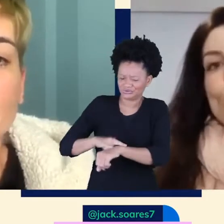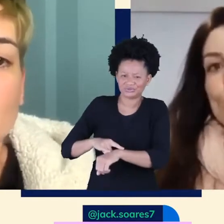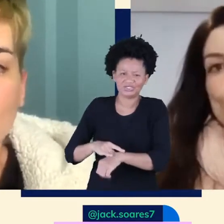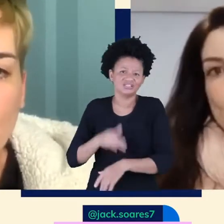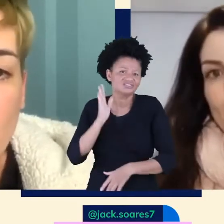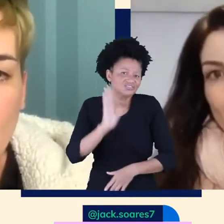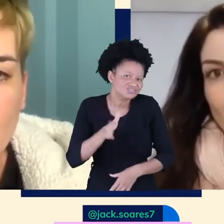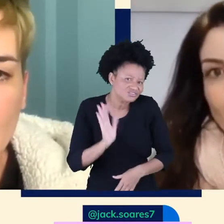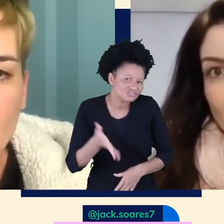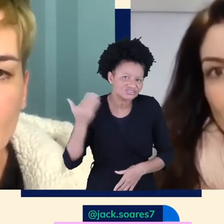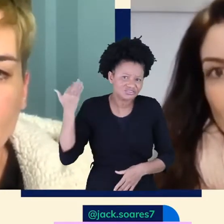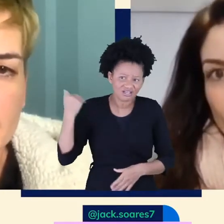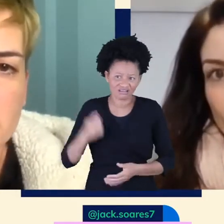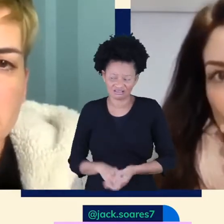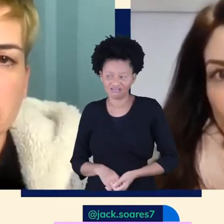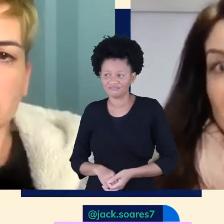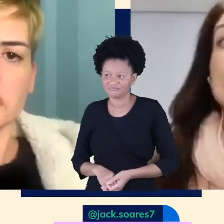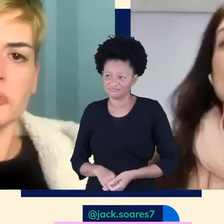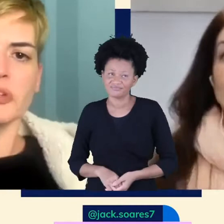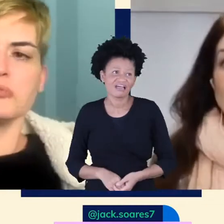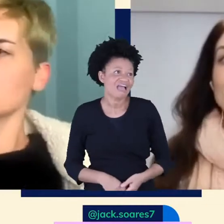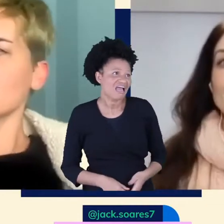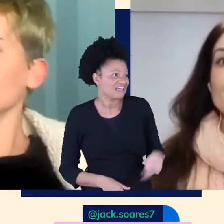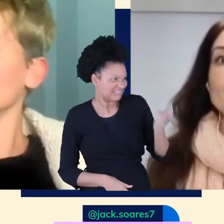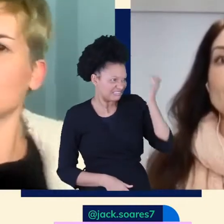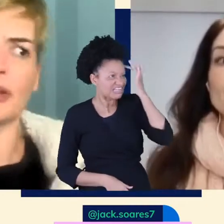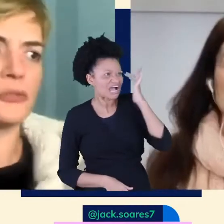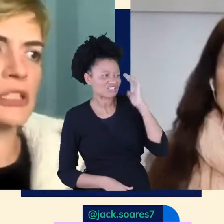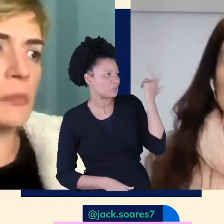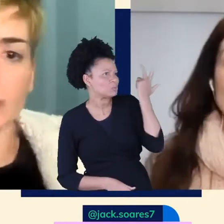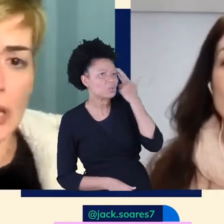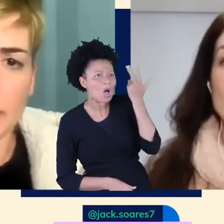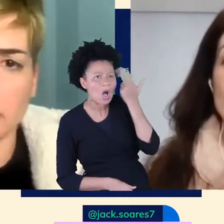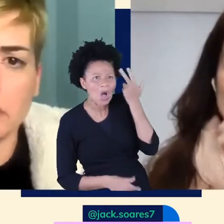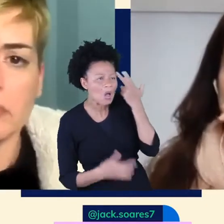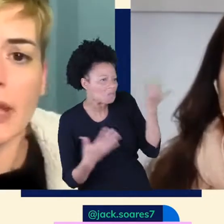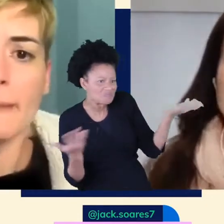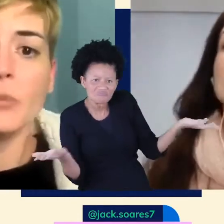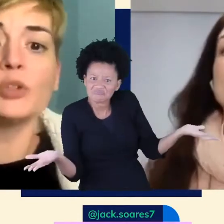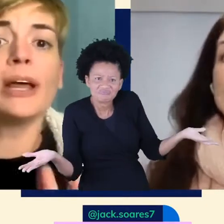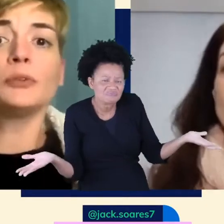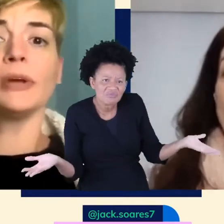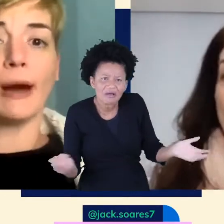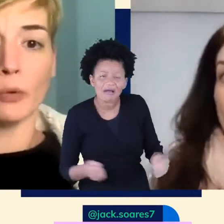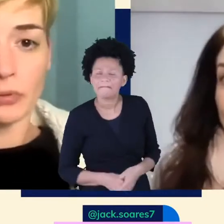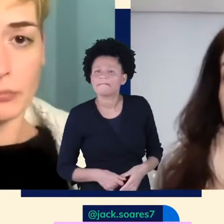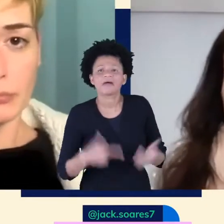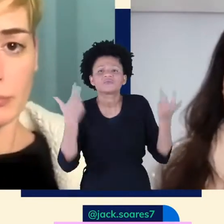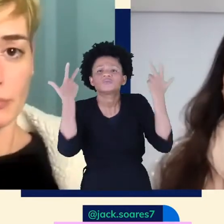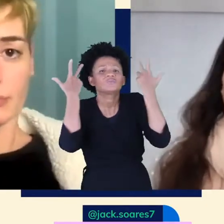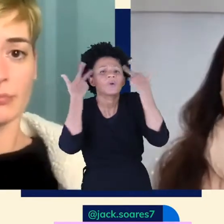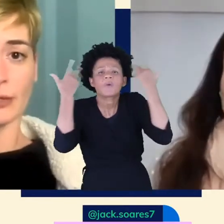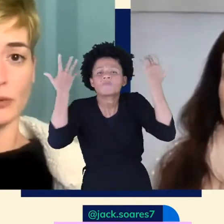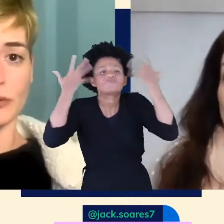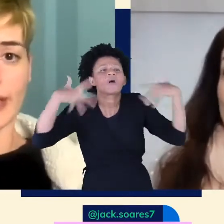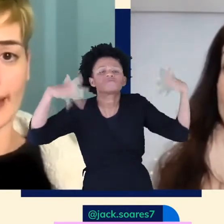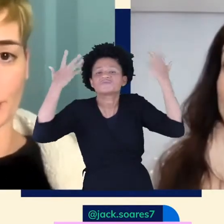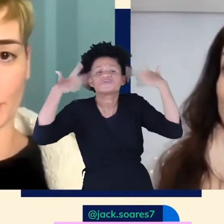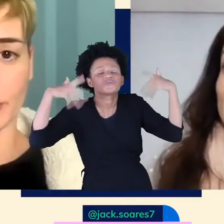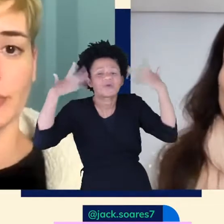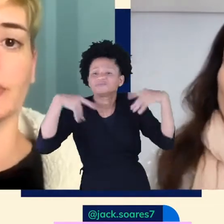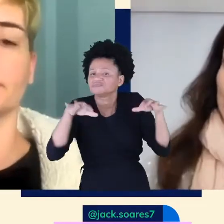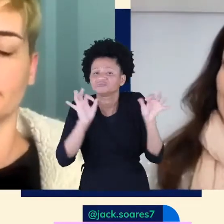muito susto. E é tipo normal, né? Eles não se sentem, tipo, tô fazendo... Não, é muito natural. Tá tudo